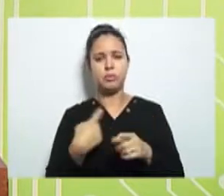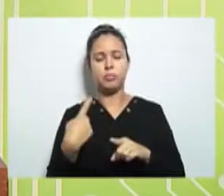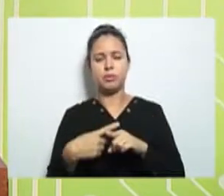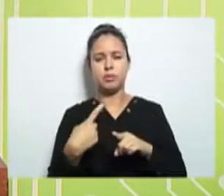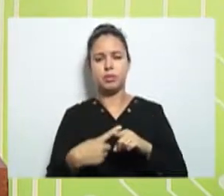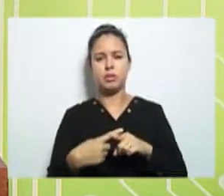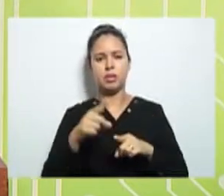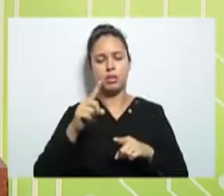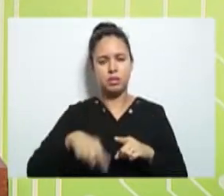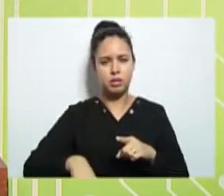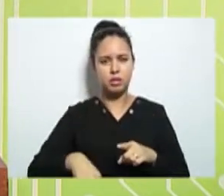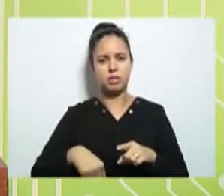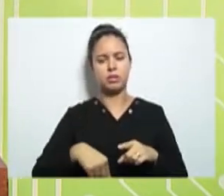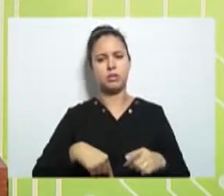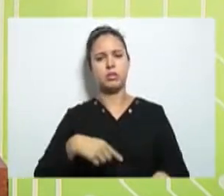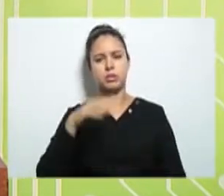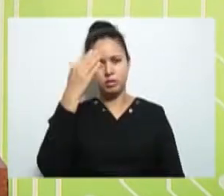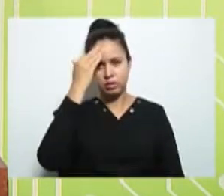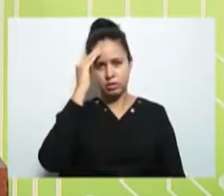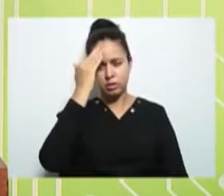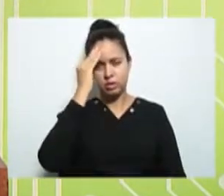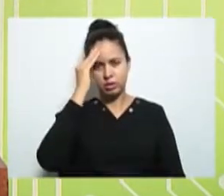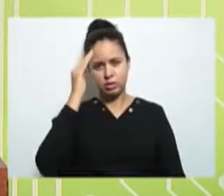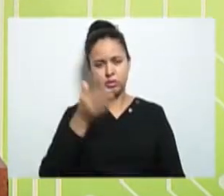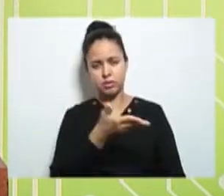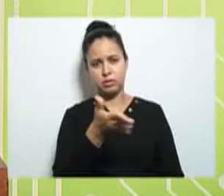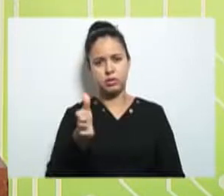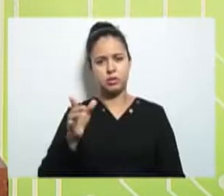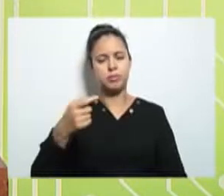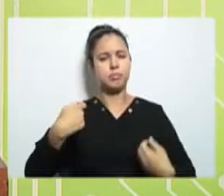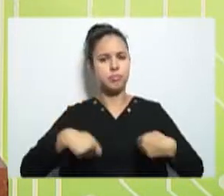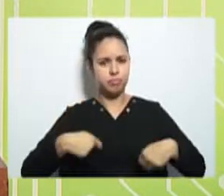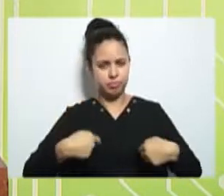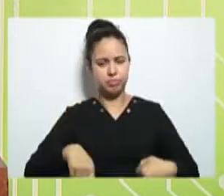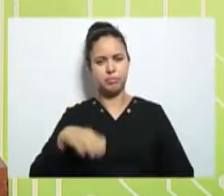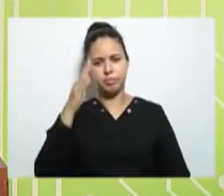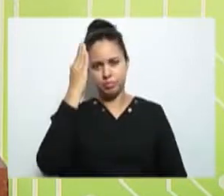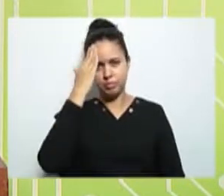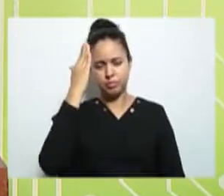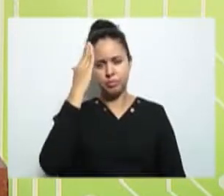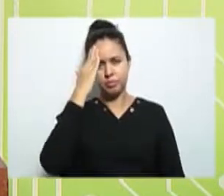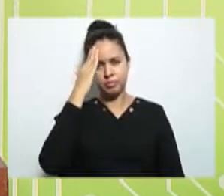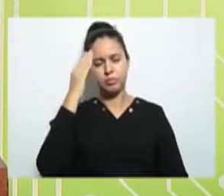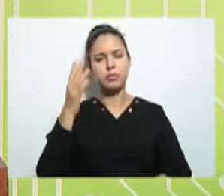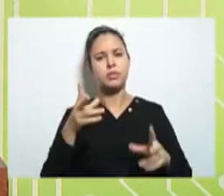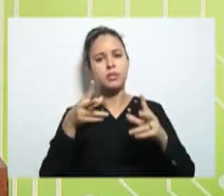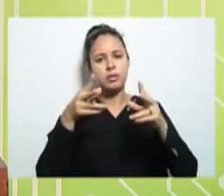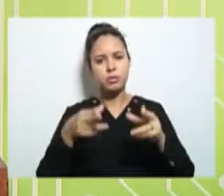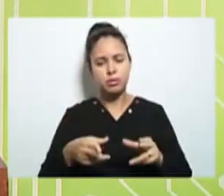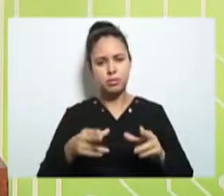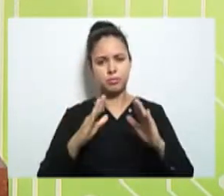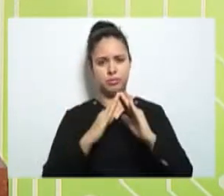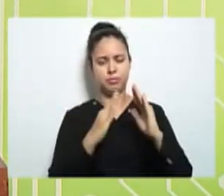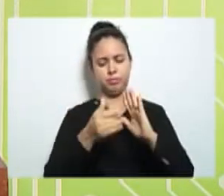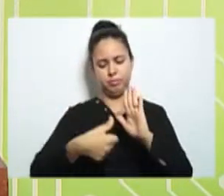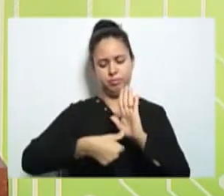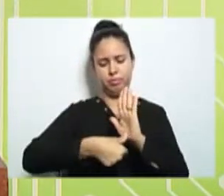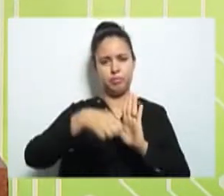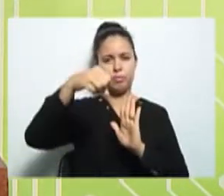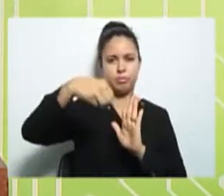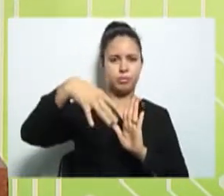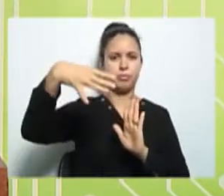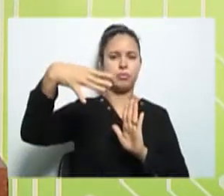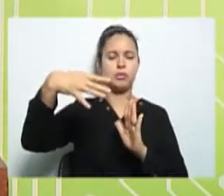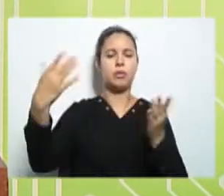quê? Porque isso já é algo que se entende que você é obrigado a saber. Né? Assim como acender uma luz, tá bom? E a gente está trazendo isso